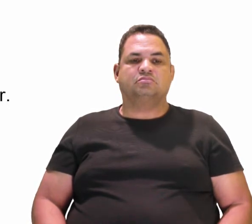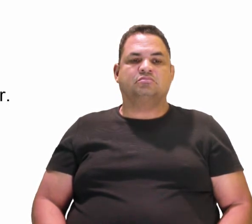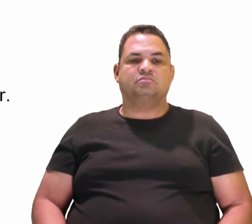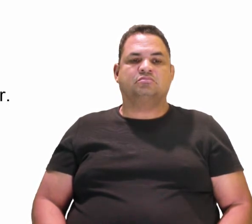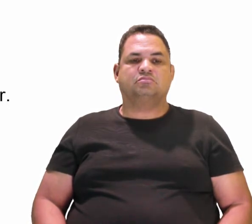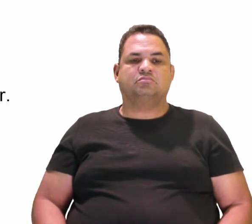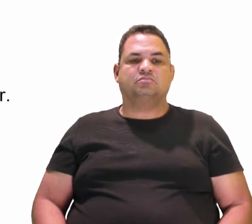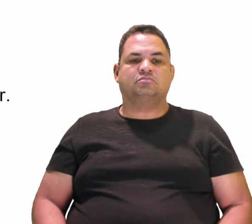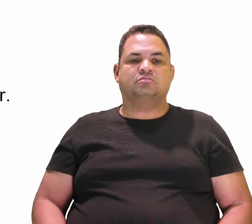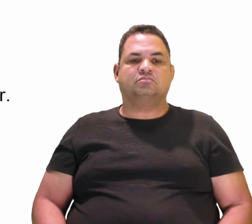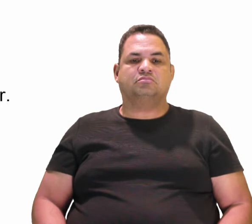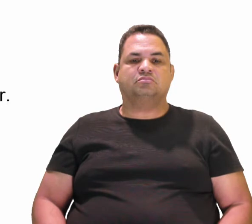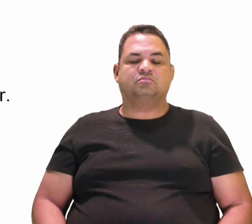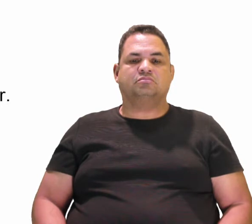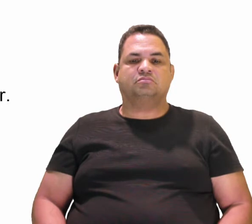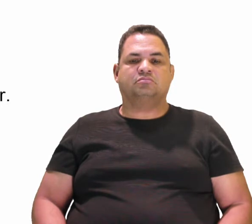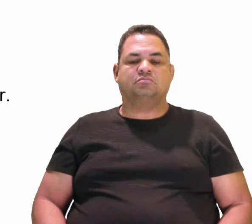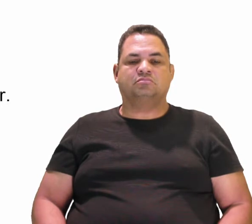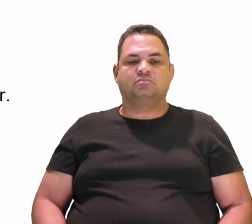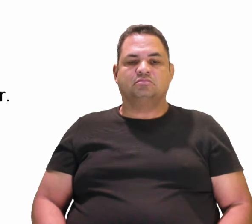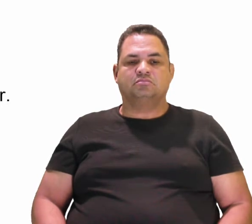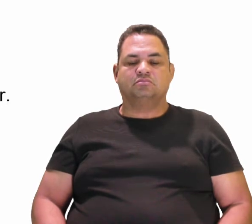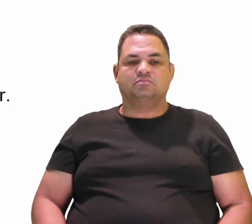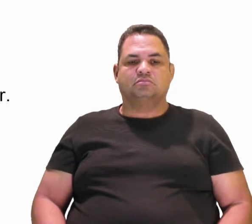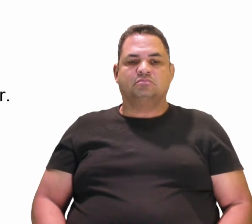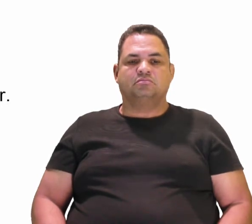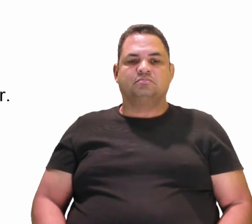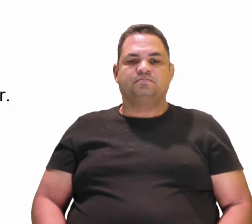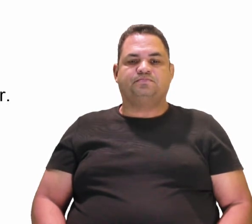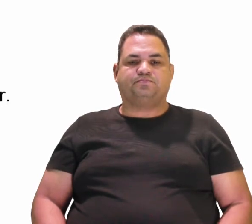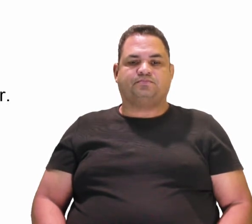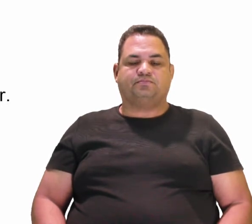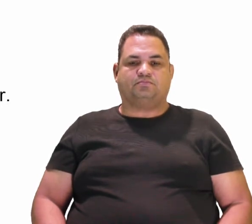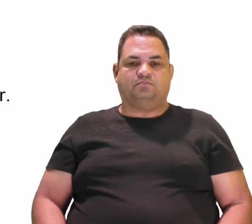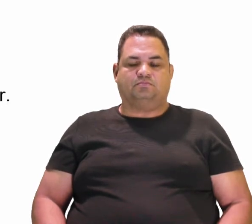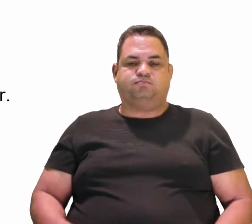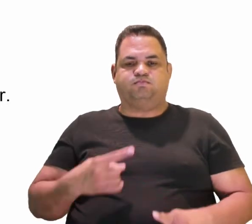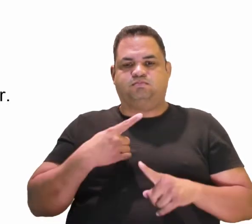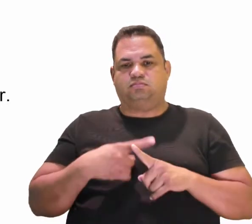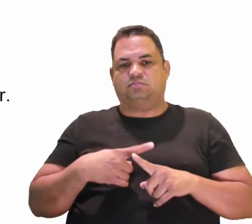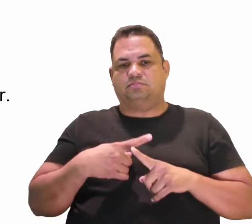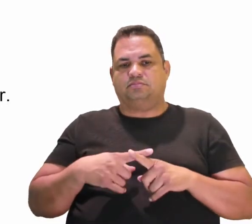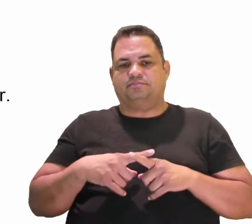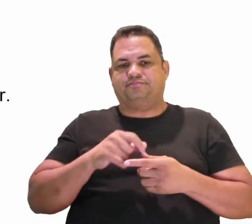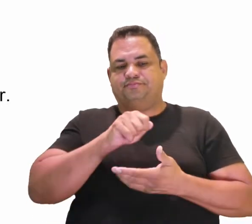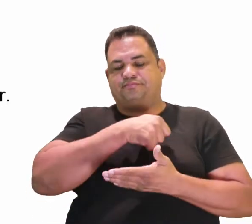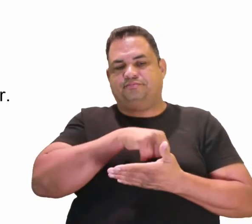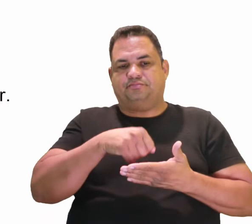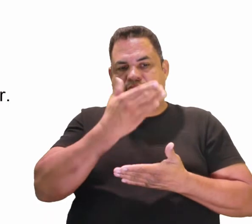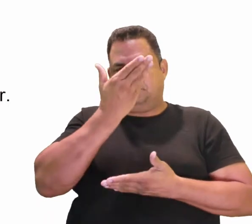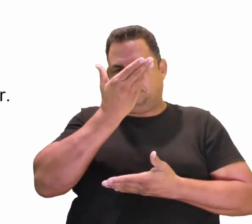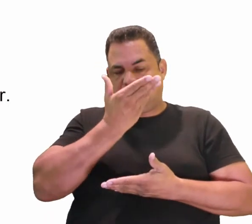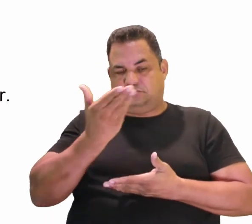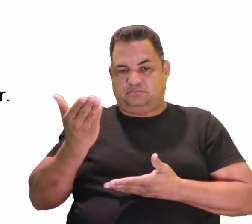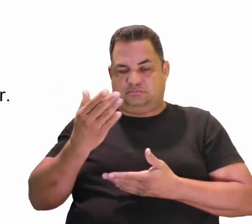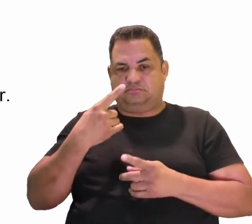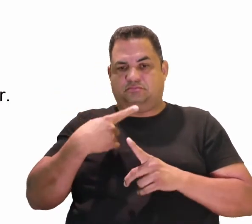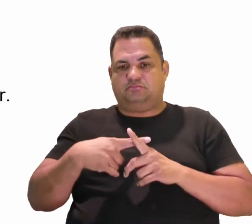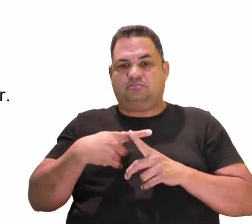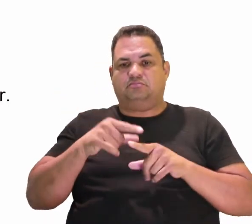Learn from your mistakes. Certo? Por que que eu coloquei o learn aqui? Por